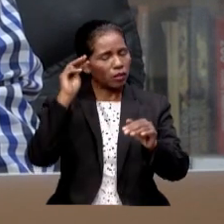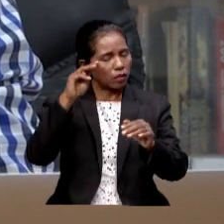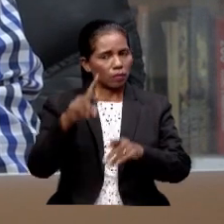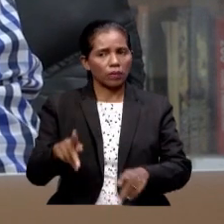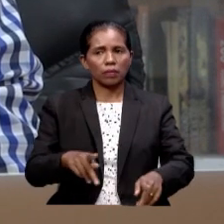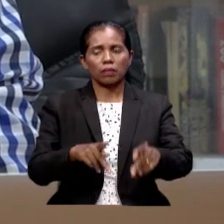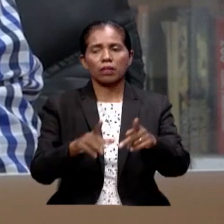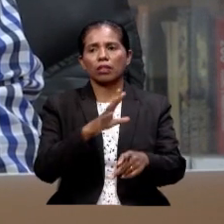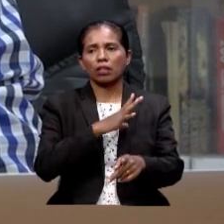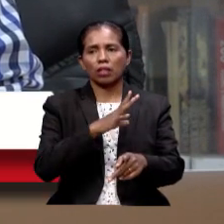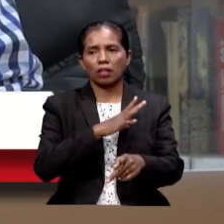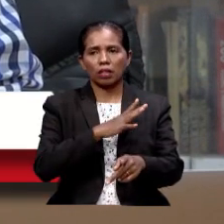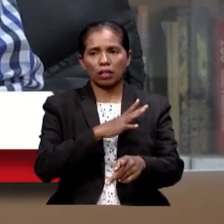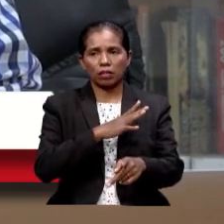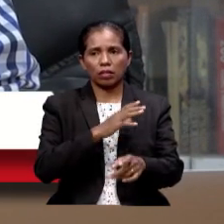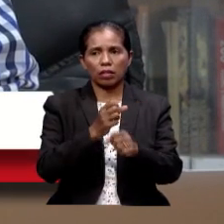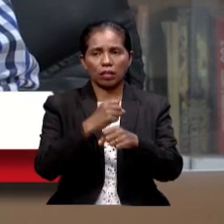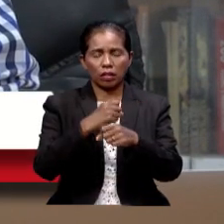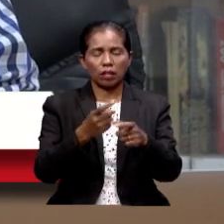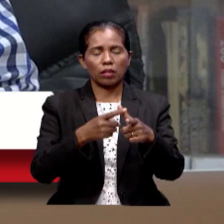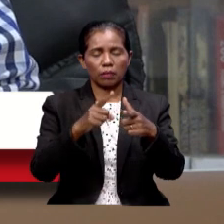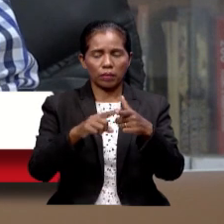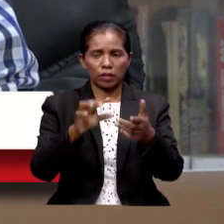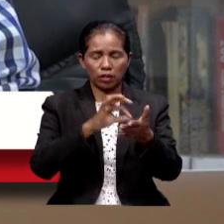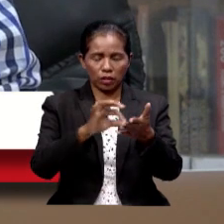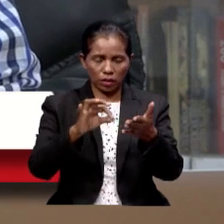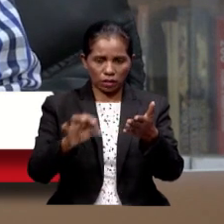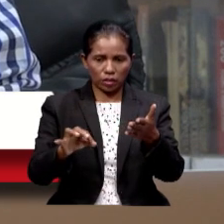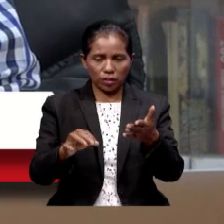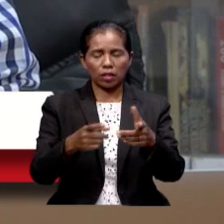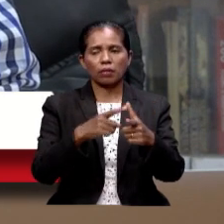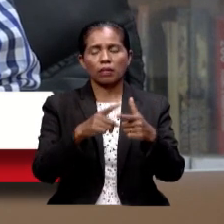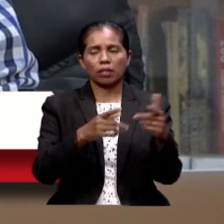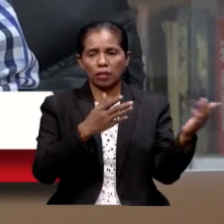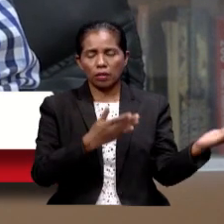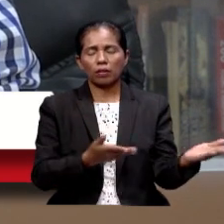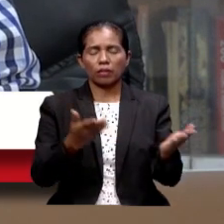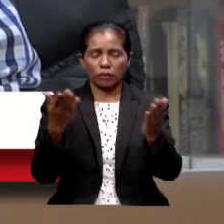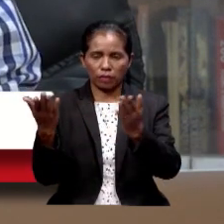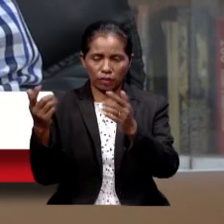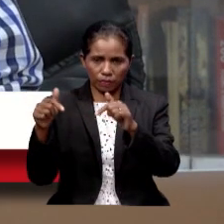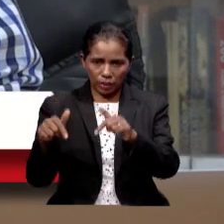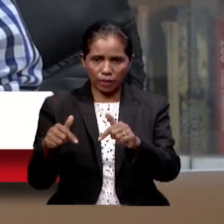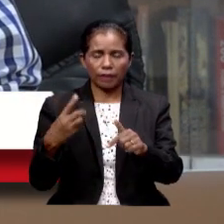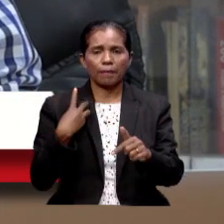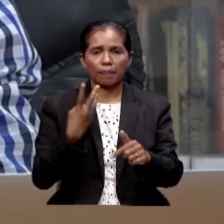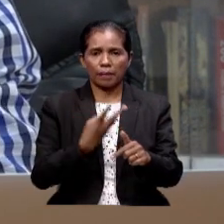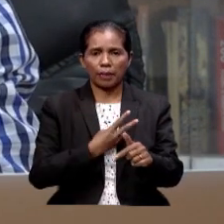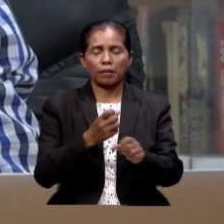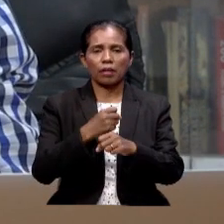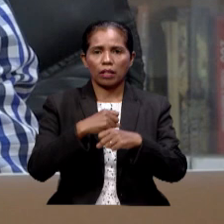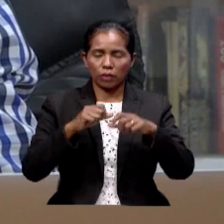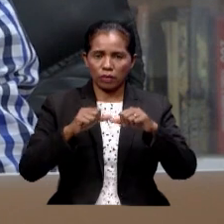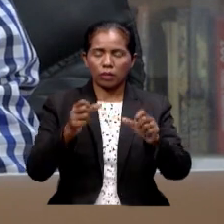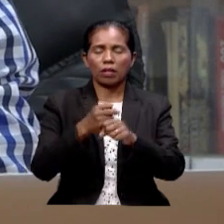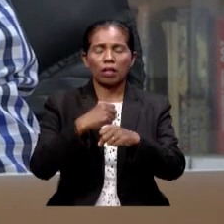parceiro segundo Ministério Público halo a precisão depois resistência auto inquérito harga fila fale mai ita bel halo continua halo